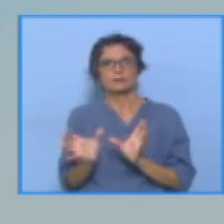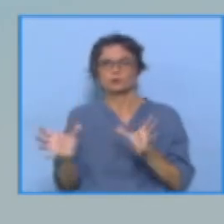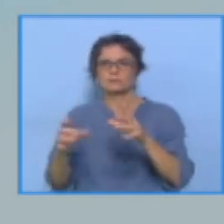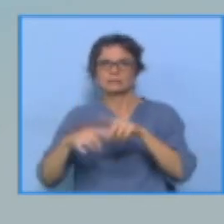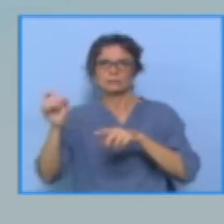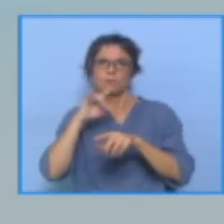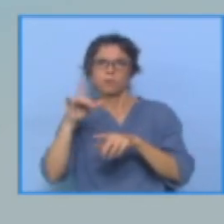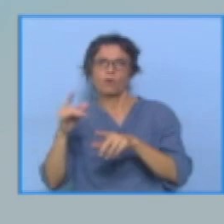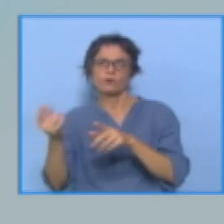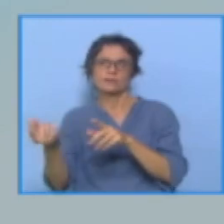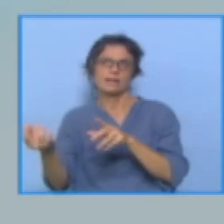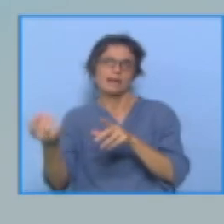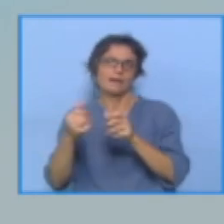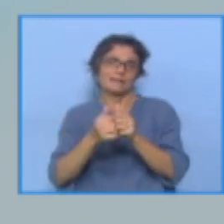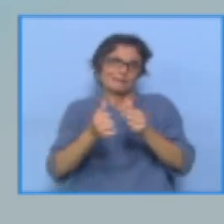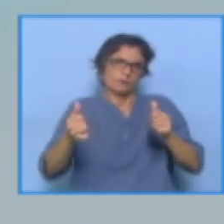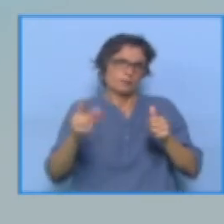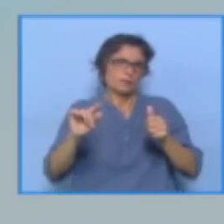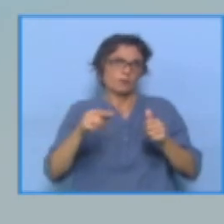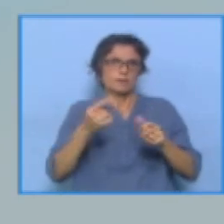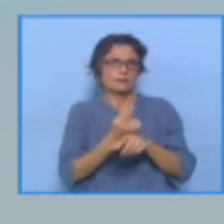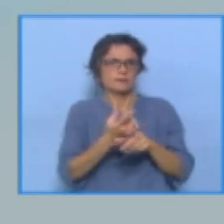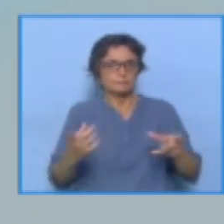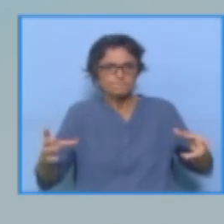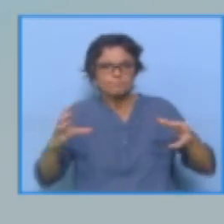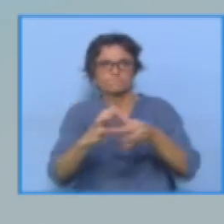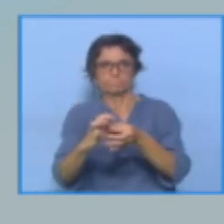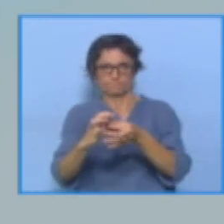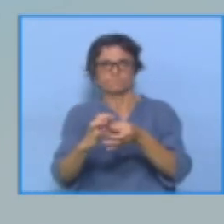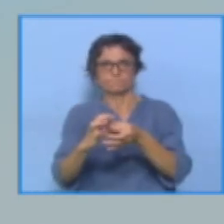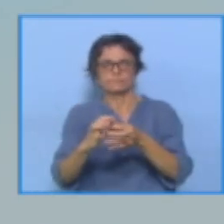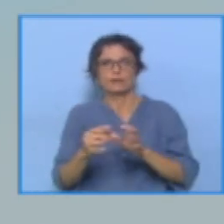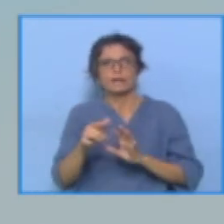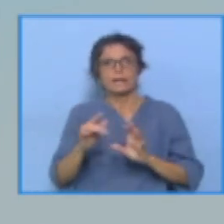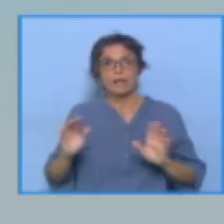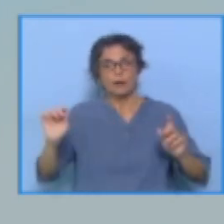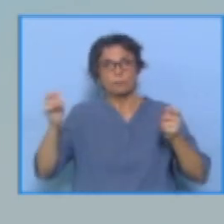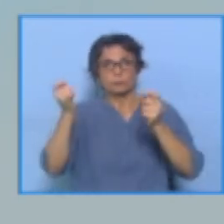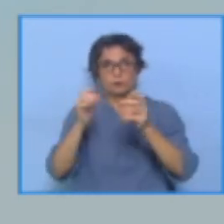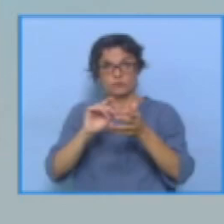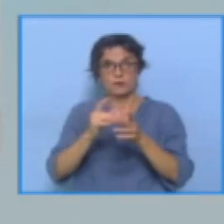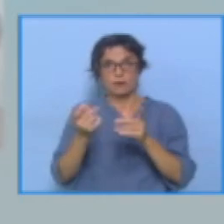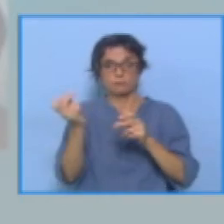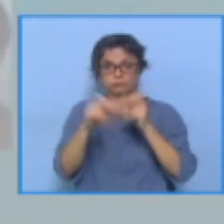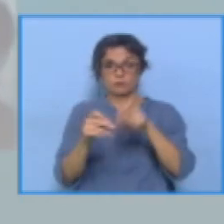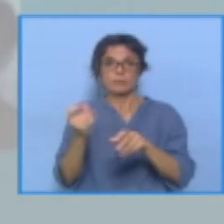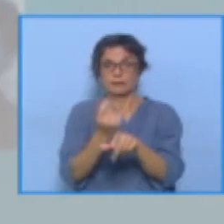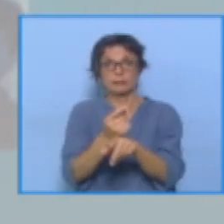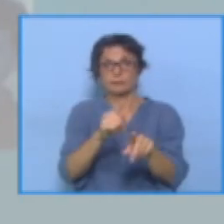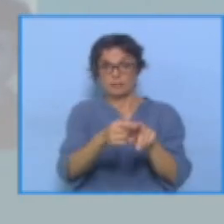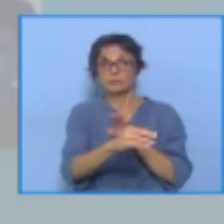sendo atendidas pela Caritas ou pelo secretariado, mas não havendo uma ligação depois com a restante comunidade. E a promoção destes eventos e destas